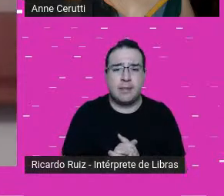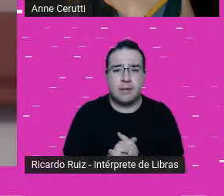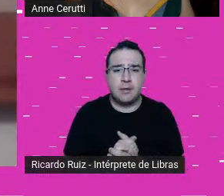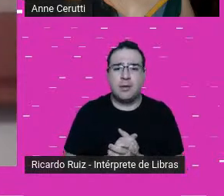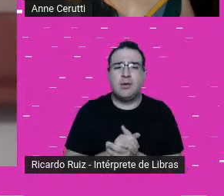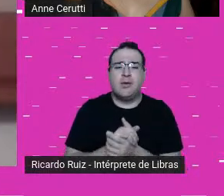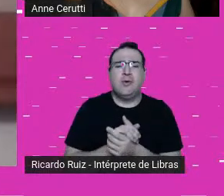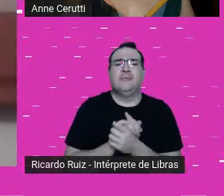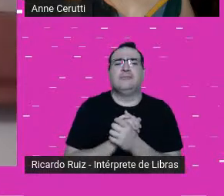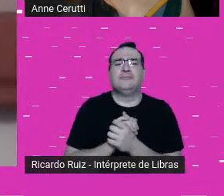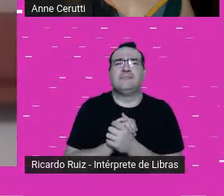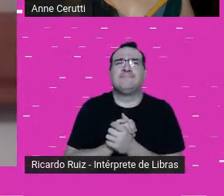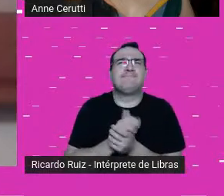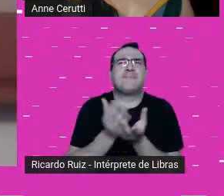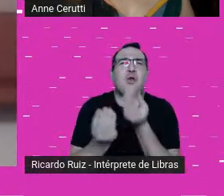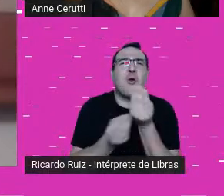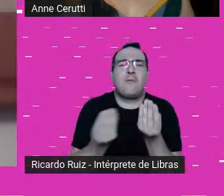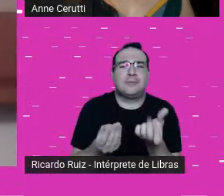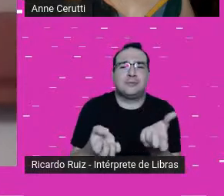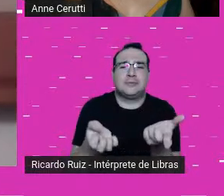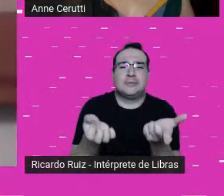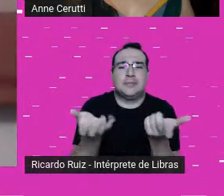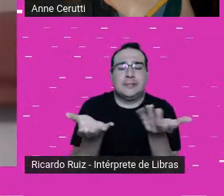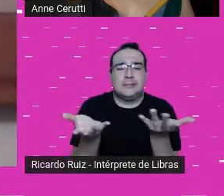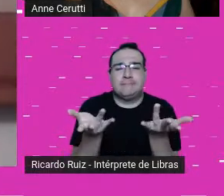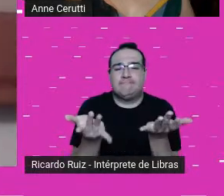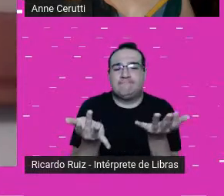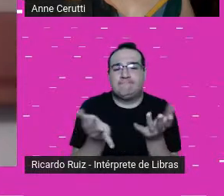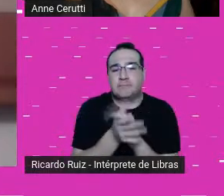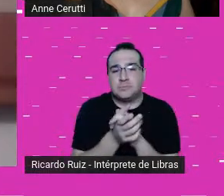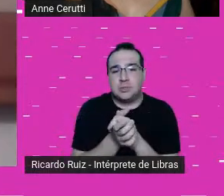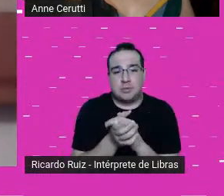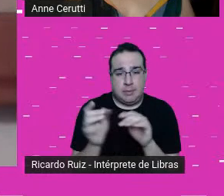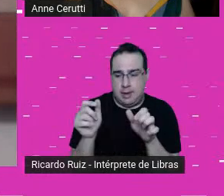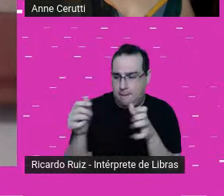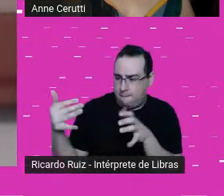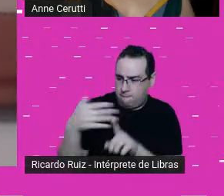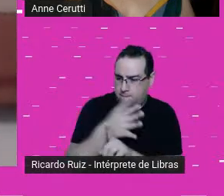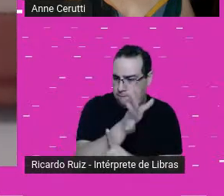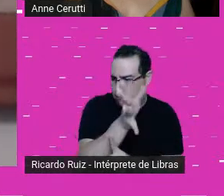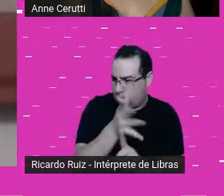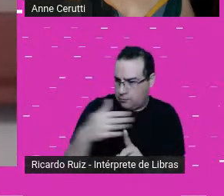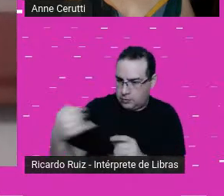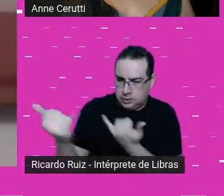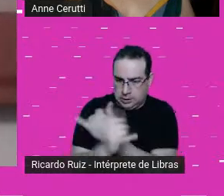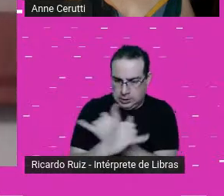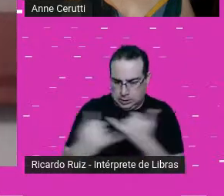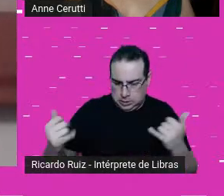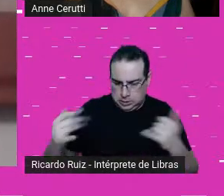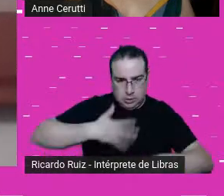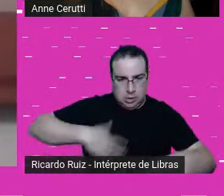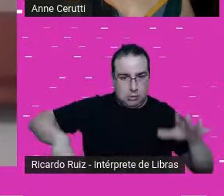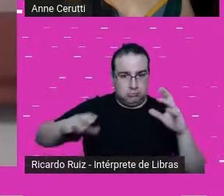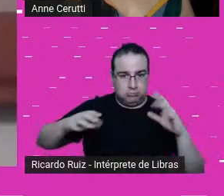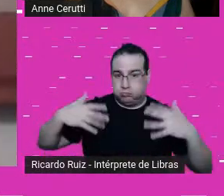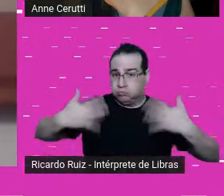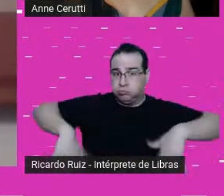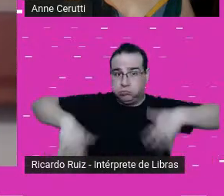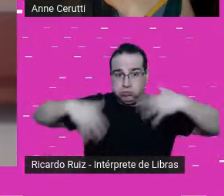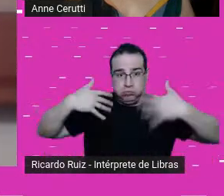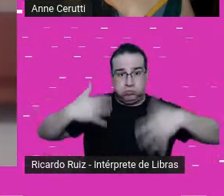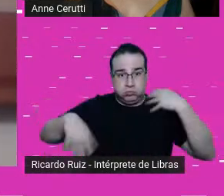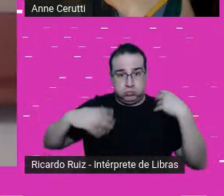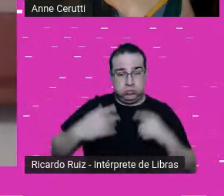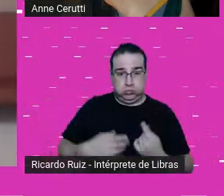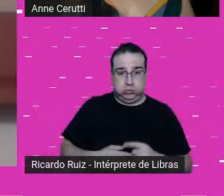Como é que você lida, e com um fluxo energético do espetáculo muito intenso,